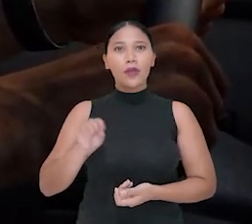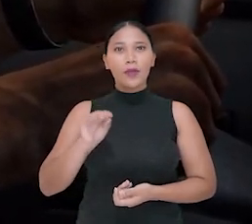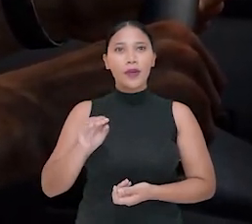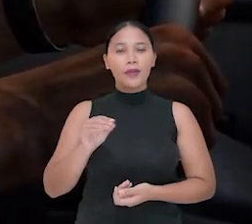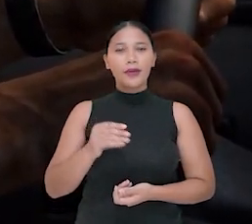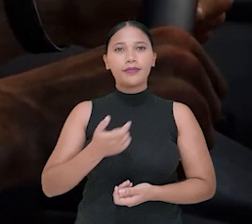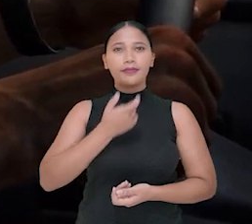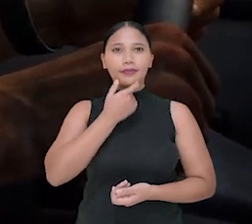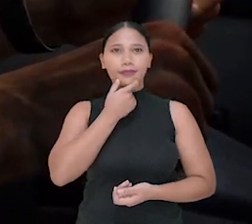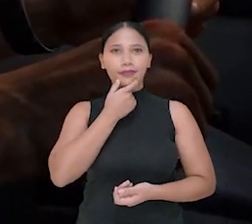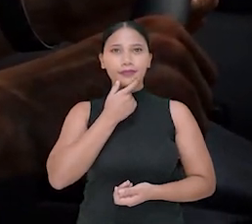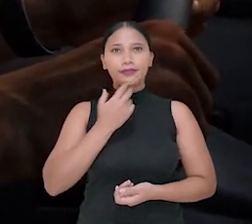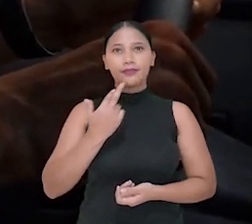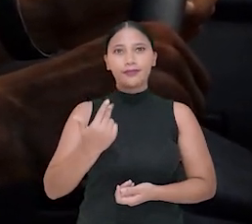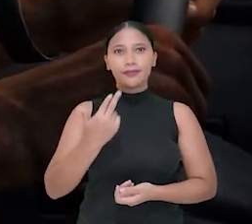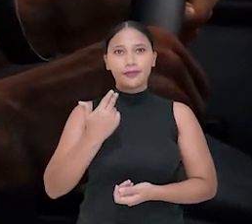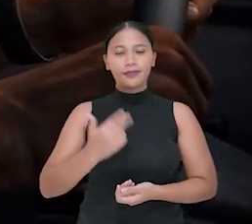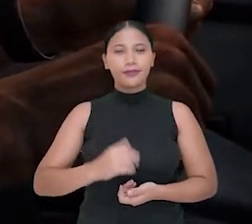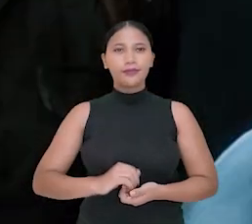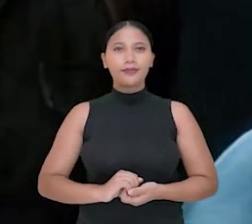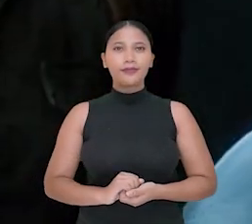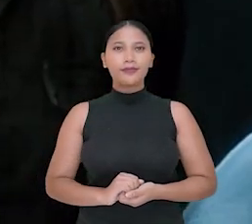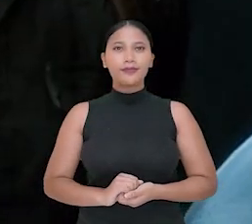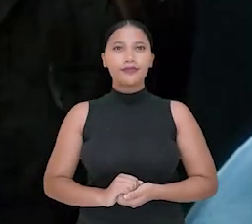We found the fireflies.